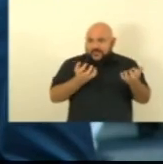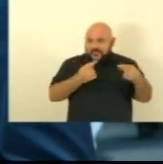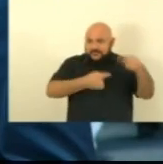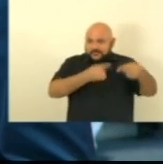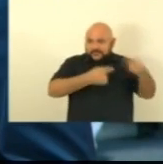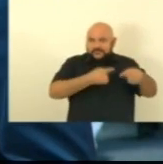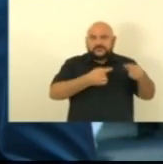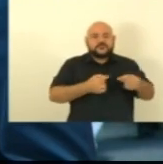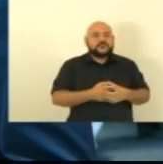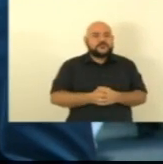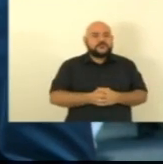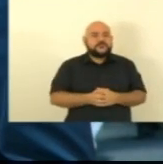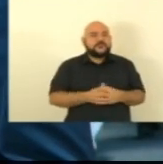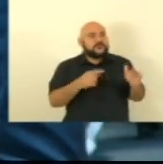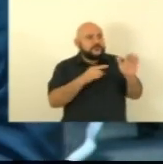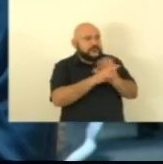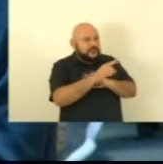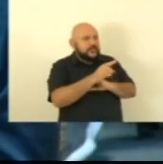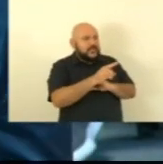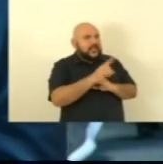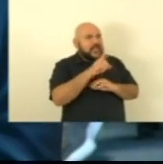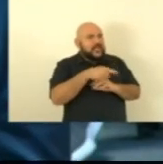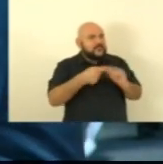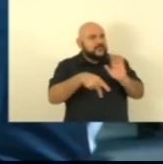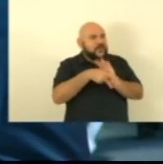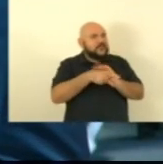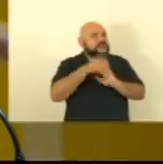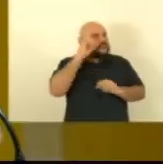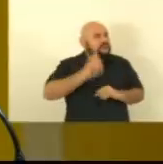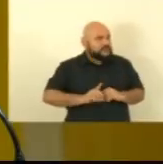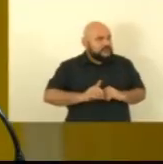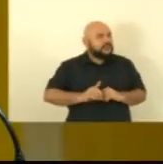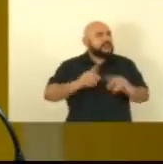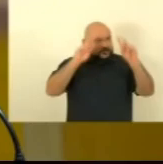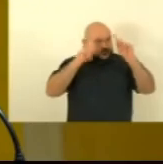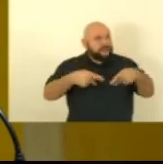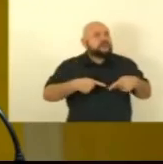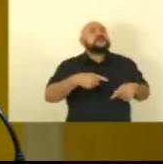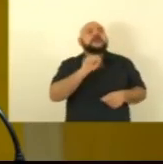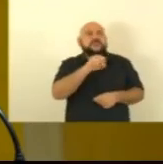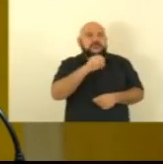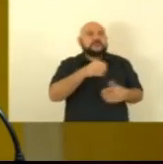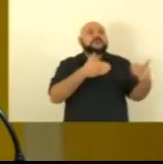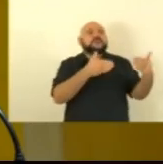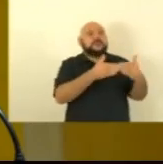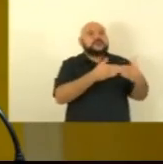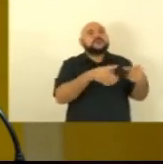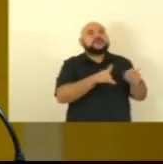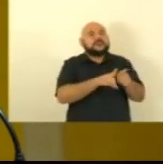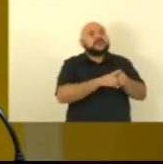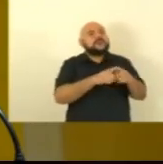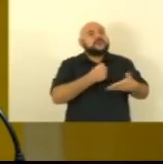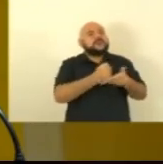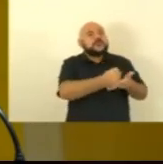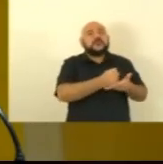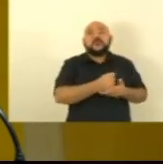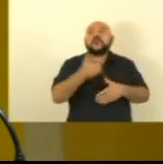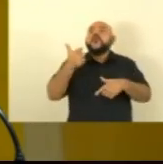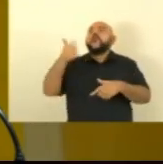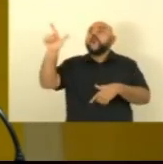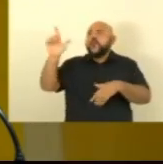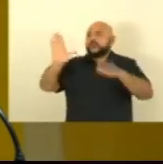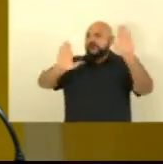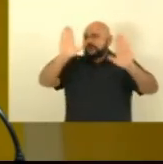Está no âmbito da Comissão de Direitos Humanos, é não, isso? Não, está conjunto. Ah, comum, ok. Voto com o relator. Quero saber se alguém da comissão